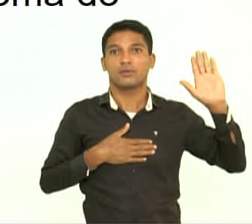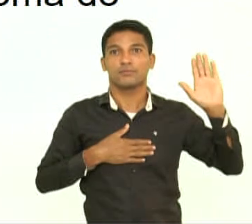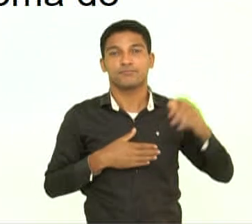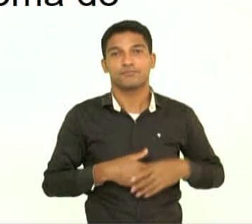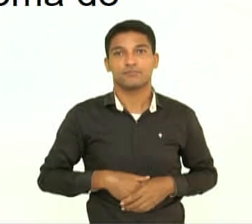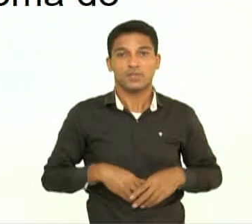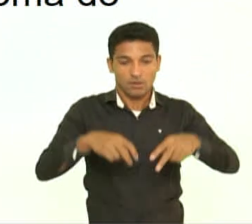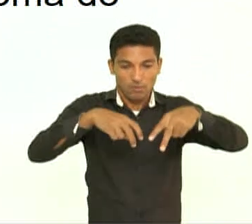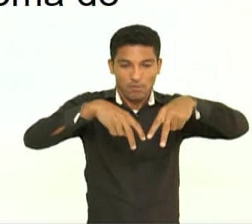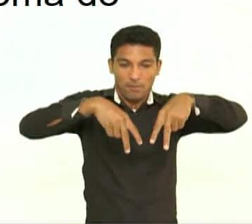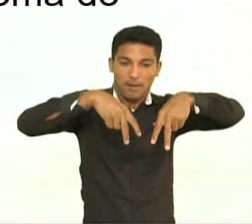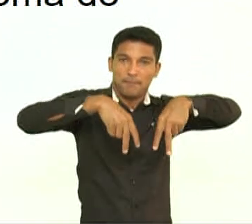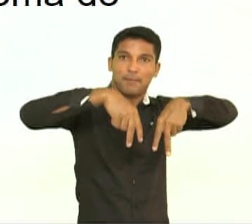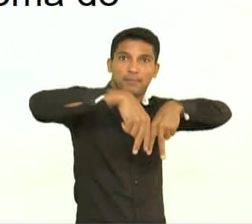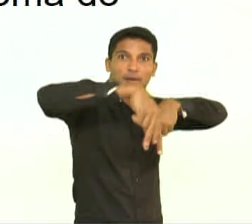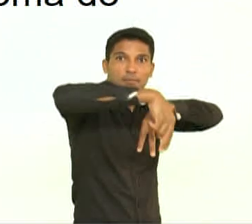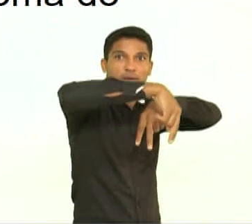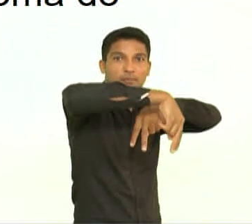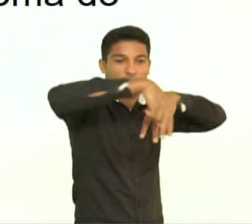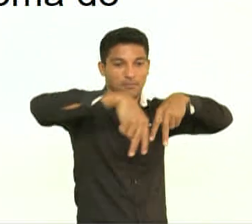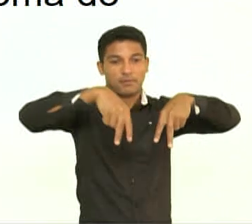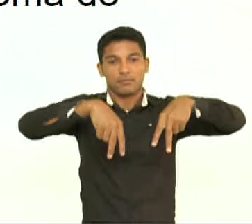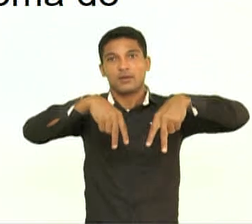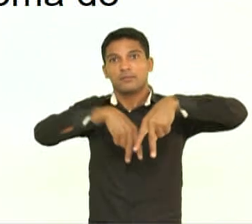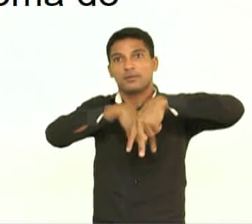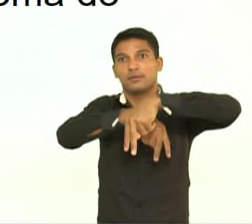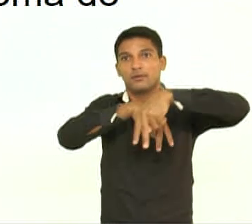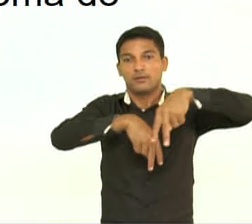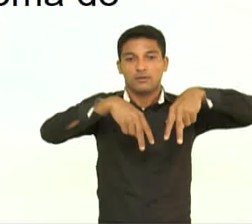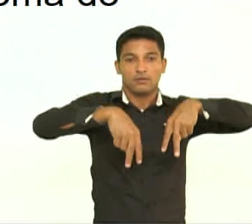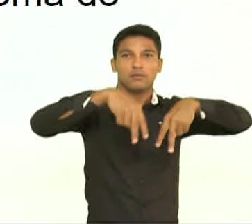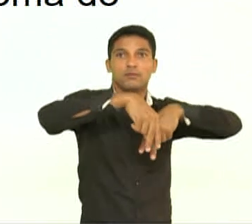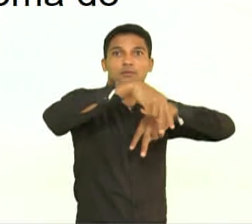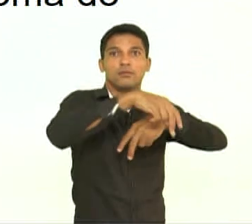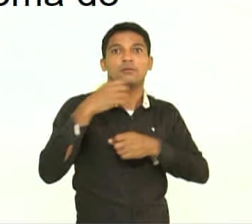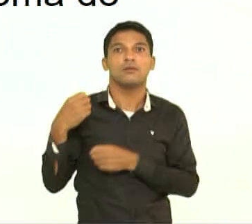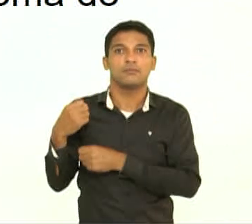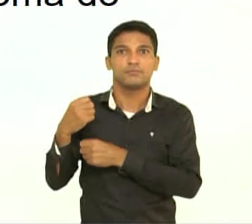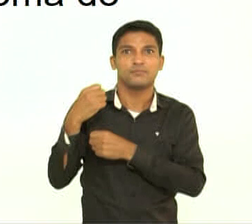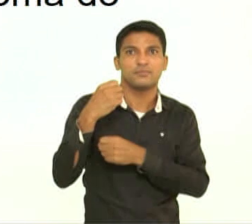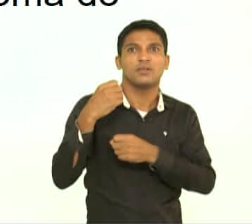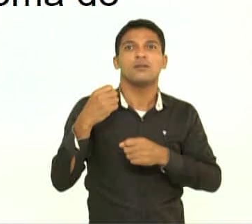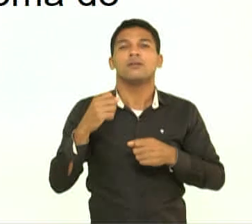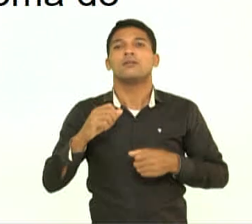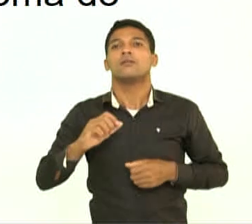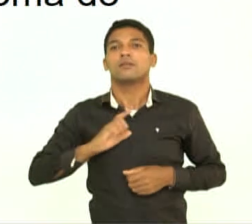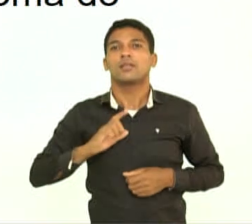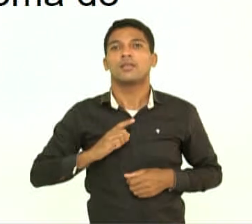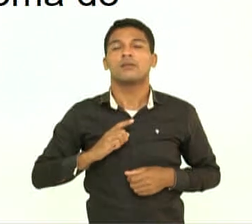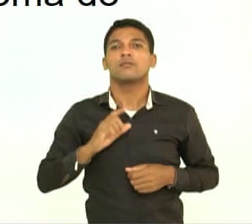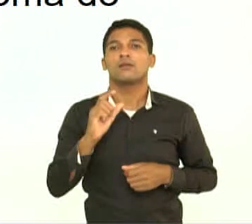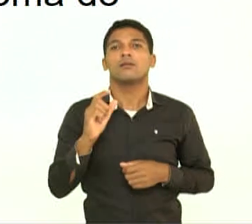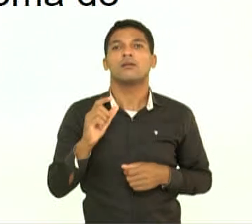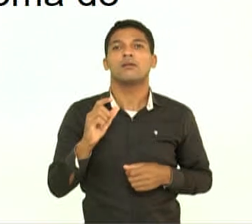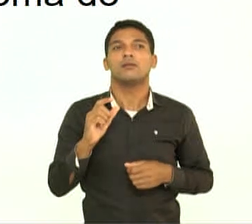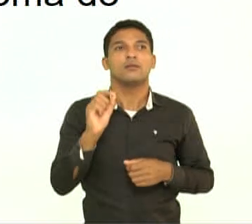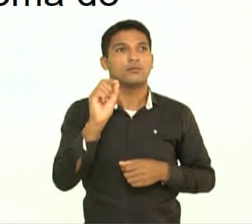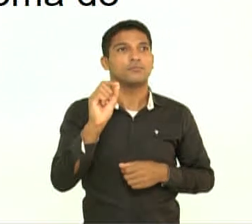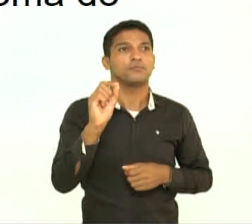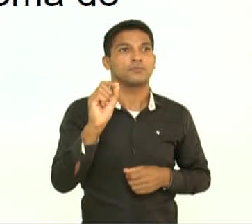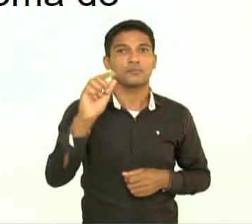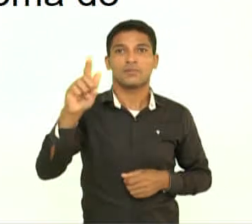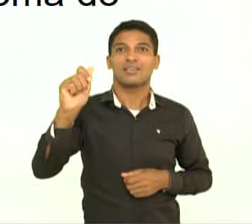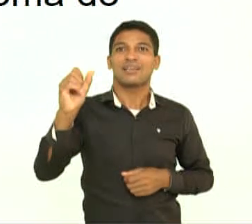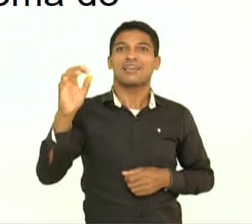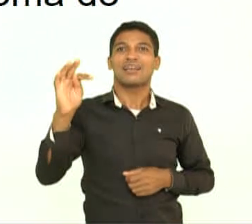gira em torno de si ao ritmo dos instrumentos musicais como gaitas, maracas e o coro de dançarinos, que